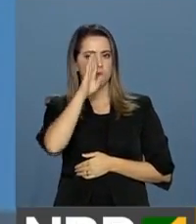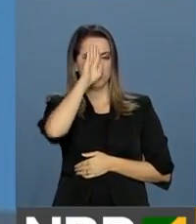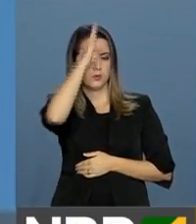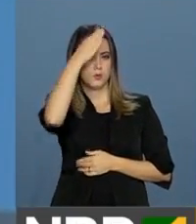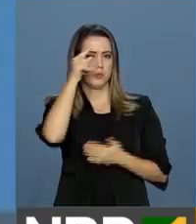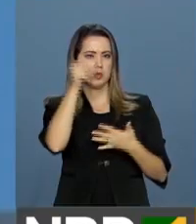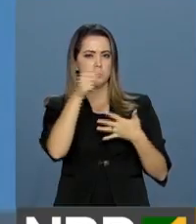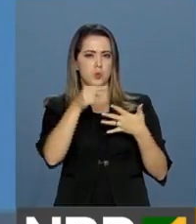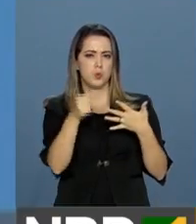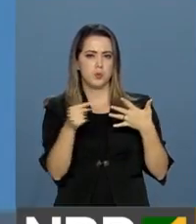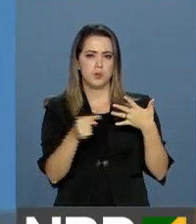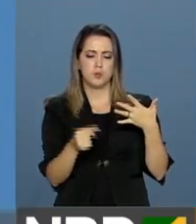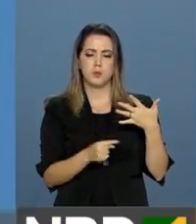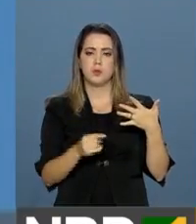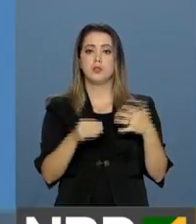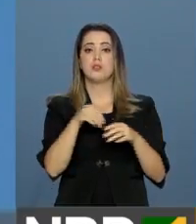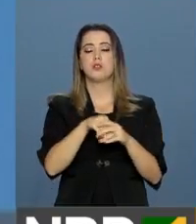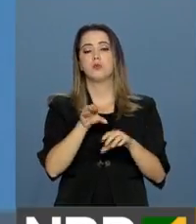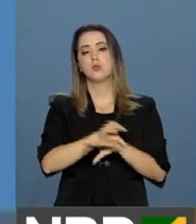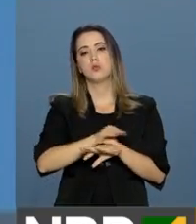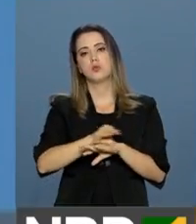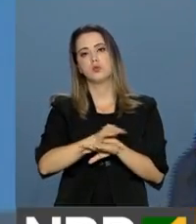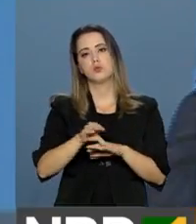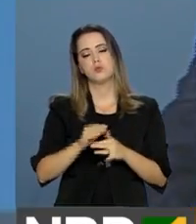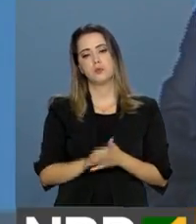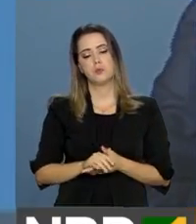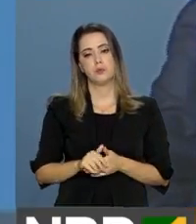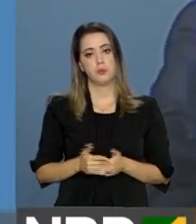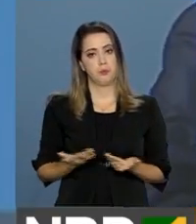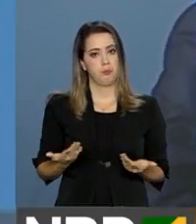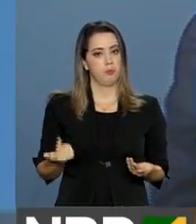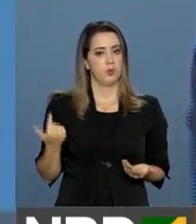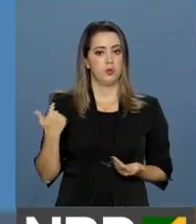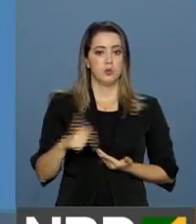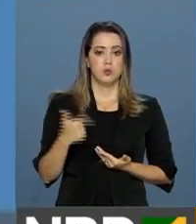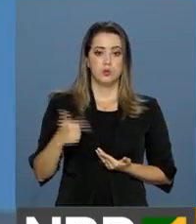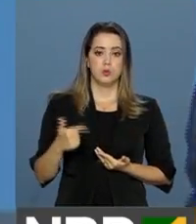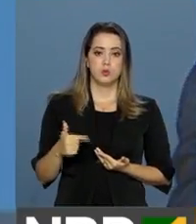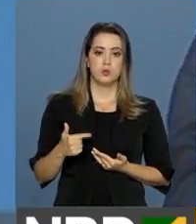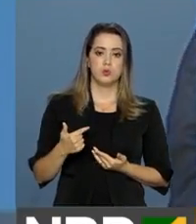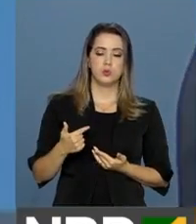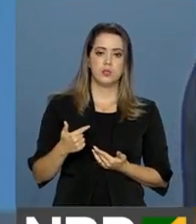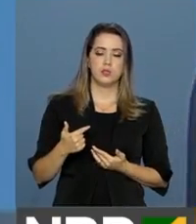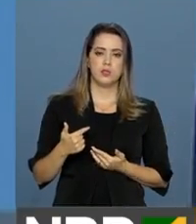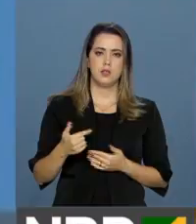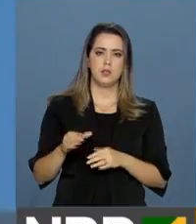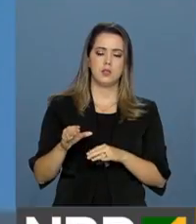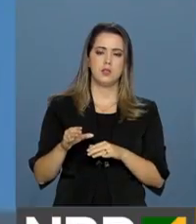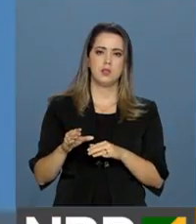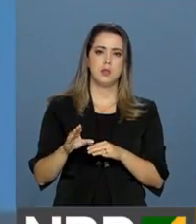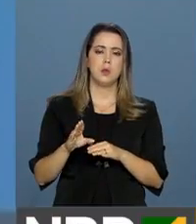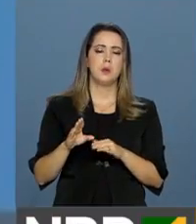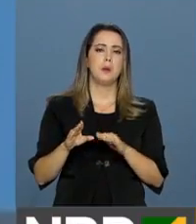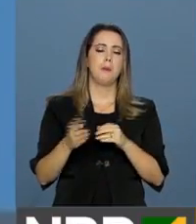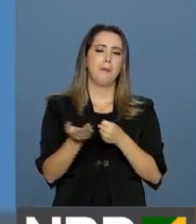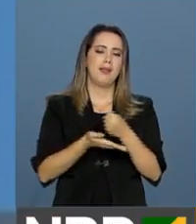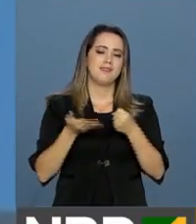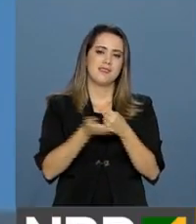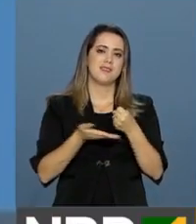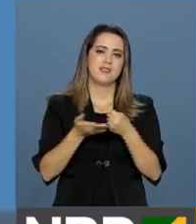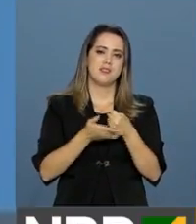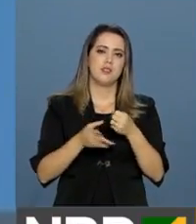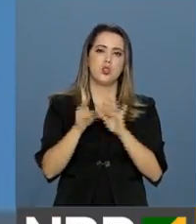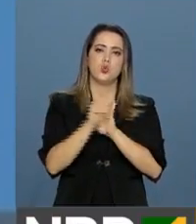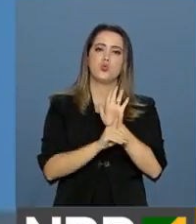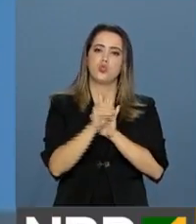constitucionais e aqui eu dizia não essa história de princípios gerais do direito como os seus princípios gerais do